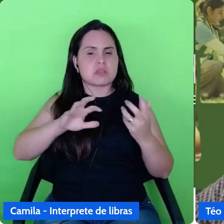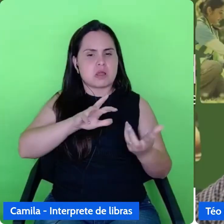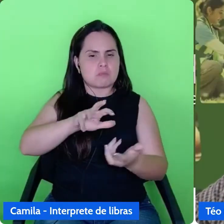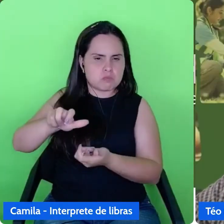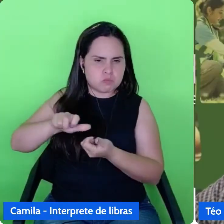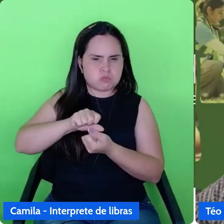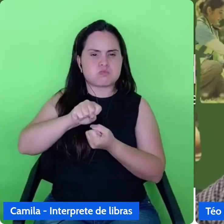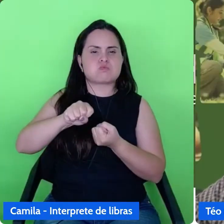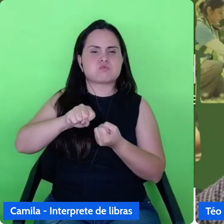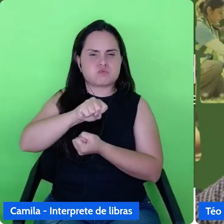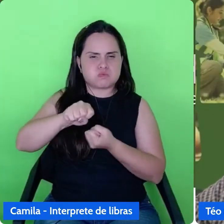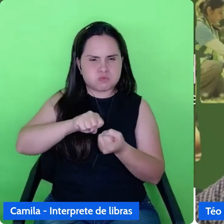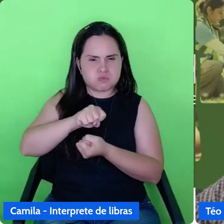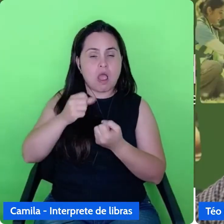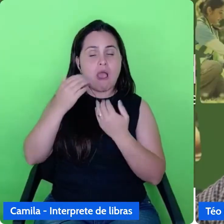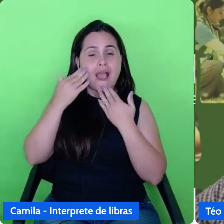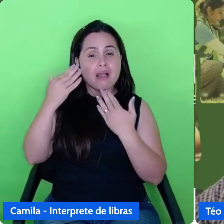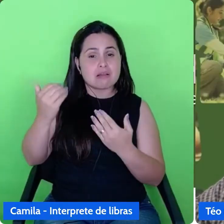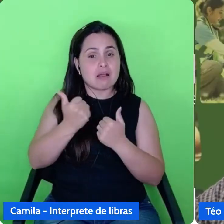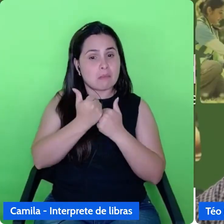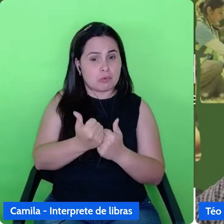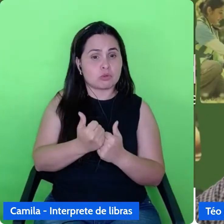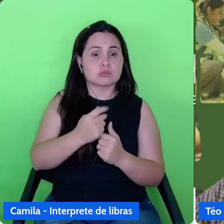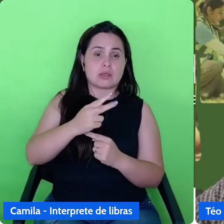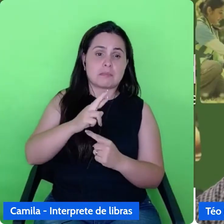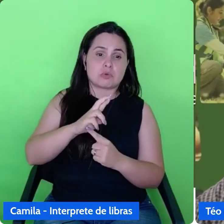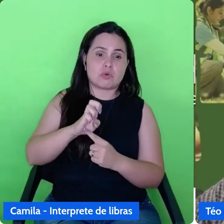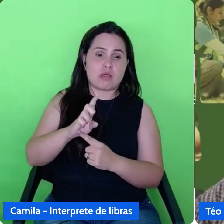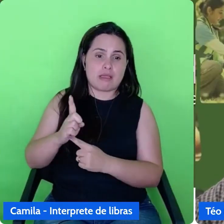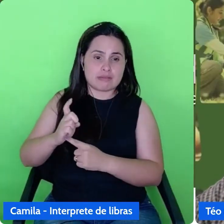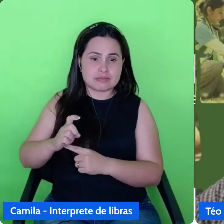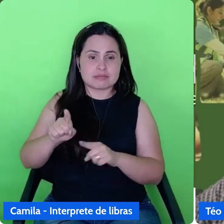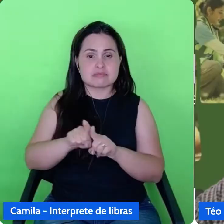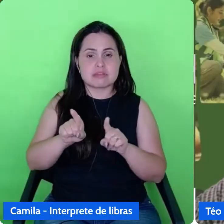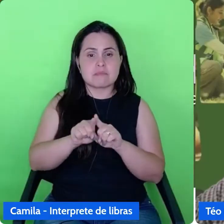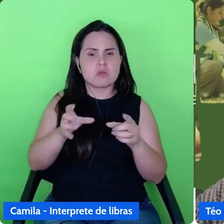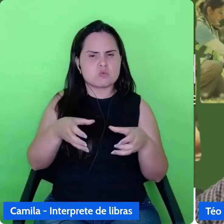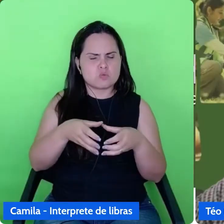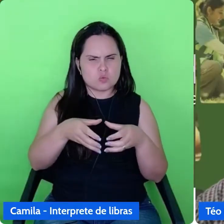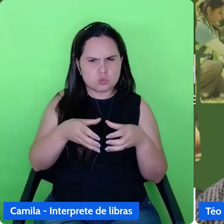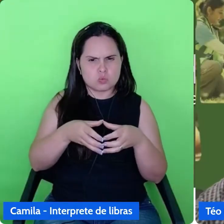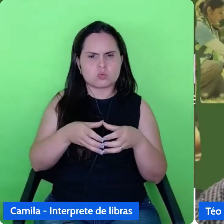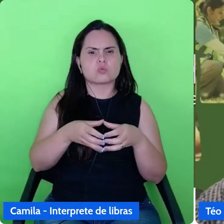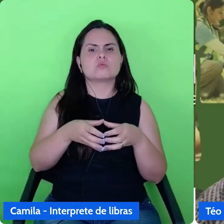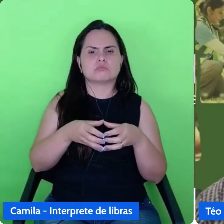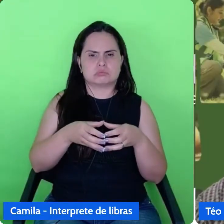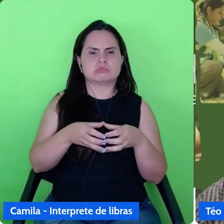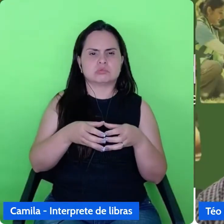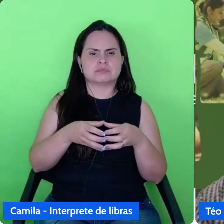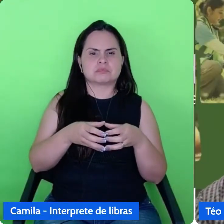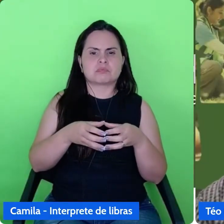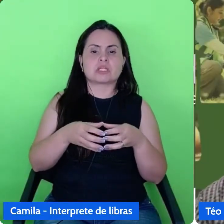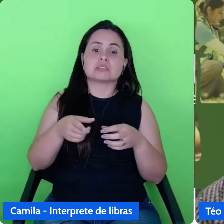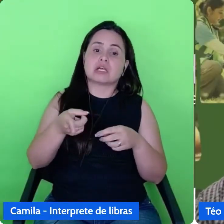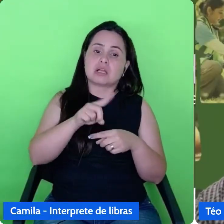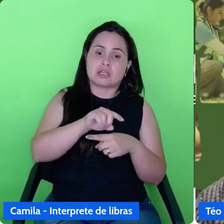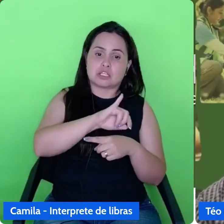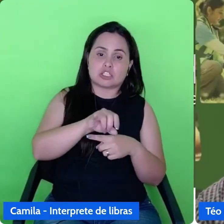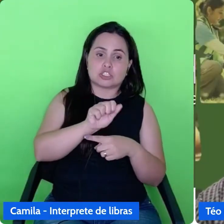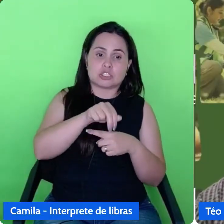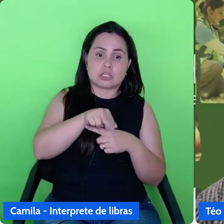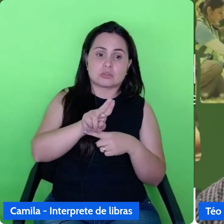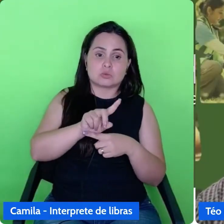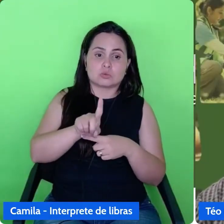Então, agradeço o apoio da PROEX e cumprimento também o corpo funcional da PROEX, na figura da Janusa, mas de vários